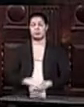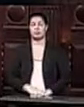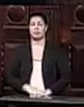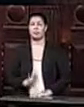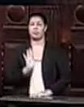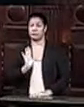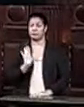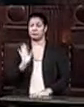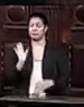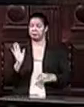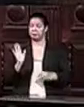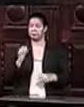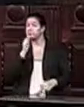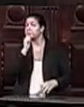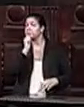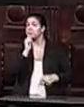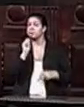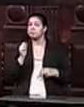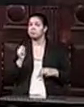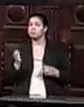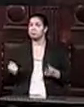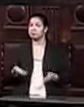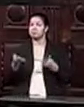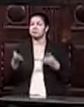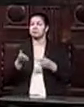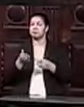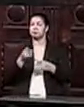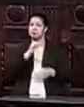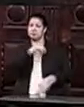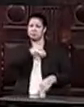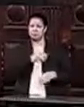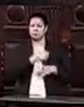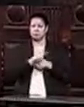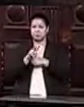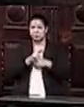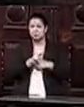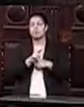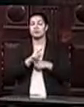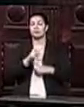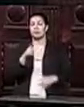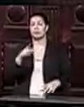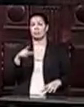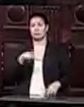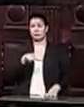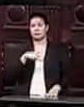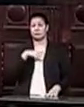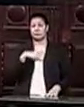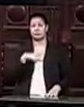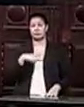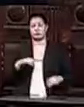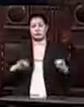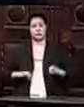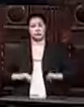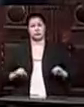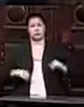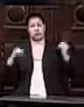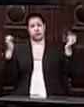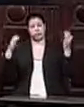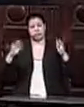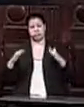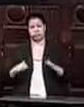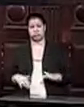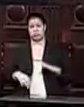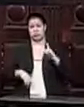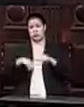Entretanto, sem o incentivo, esse setor tenderá a sofrer uma importantíssima baixa